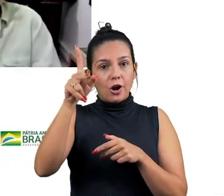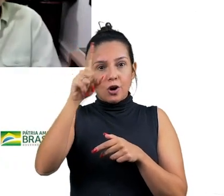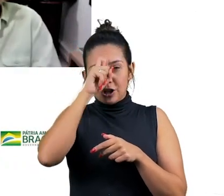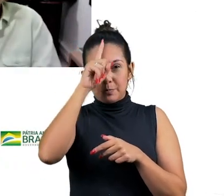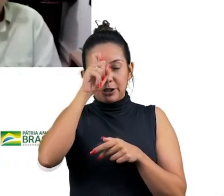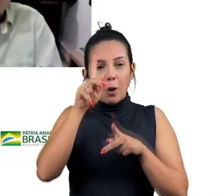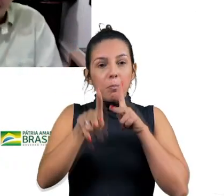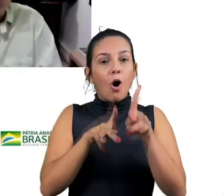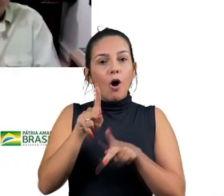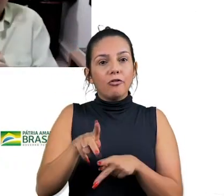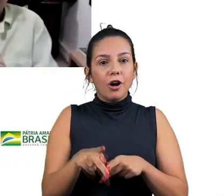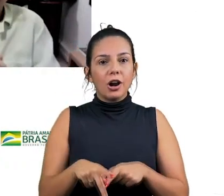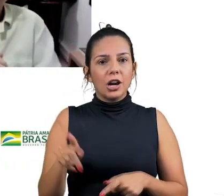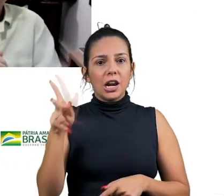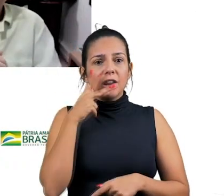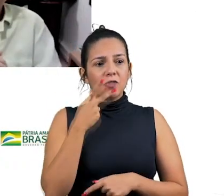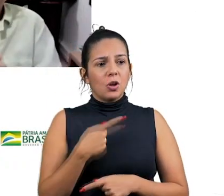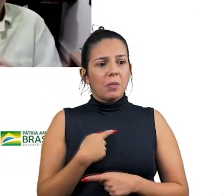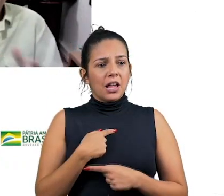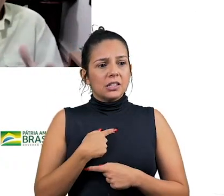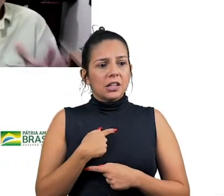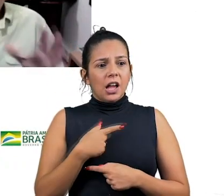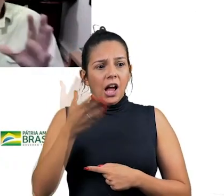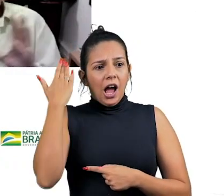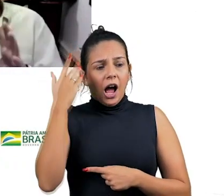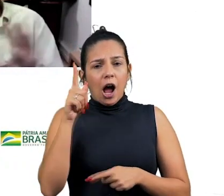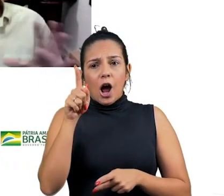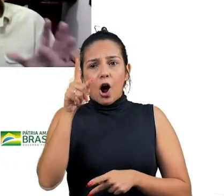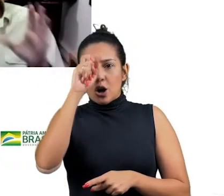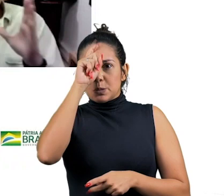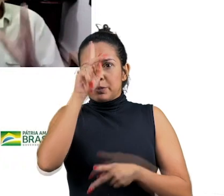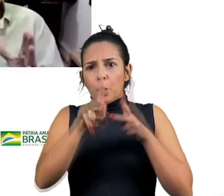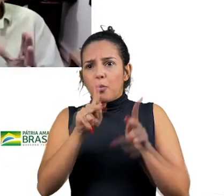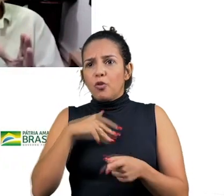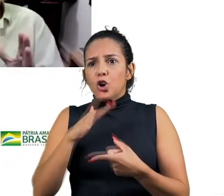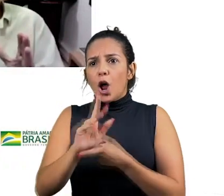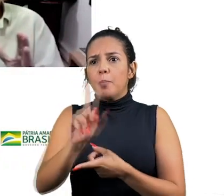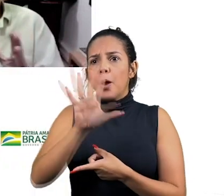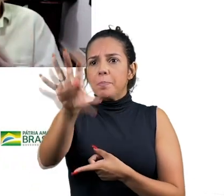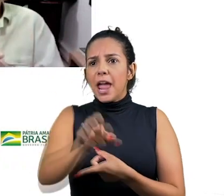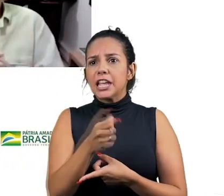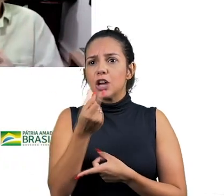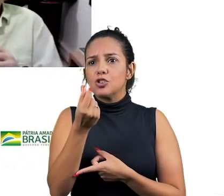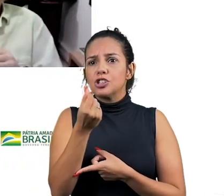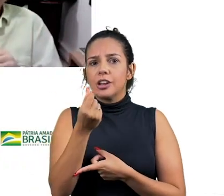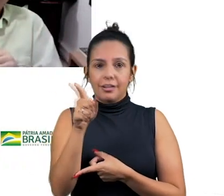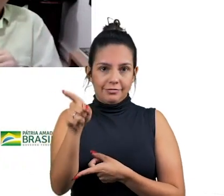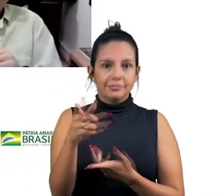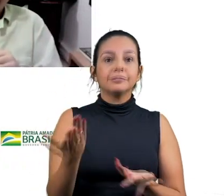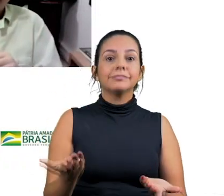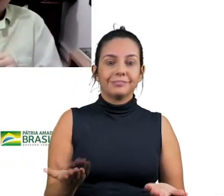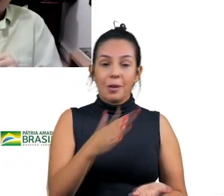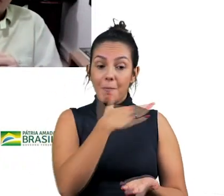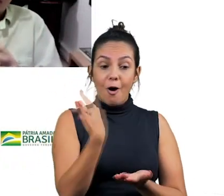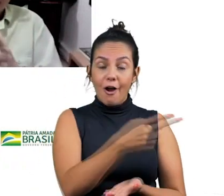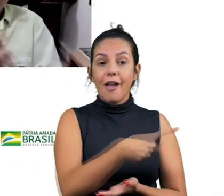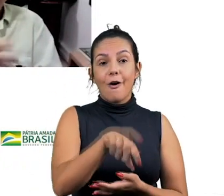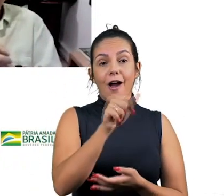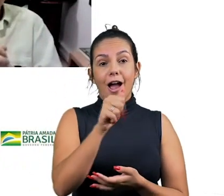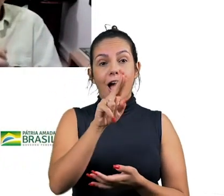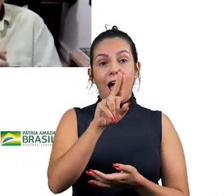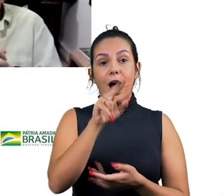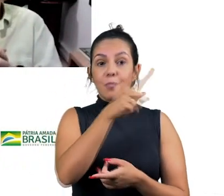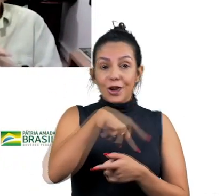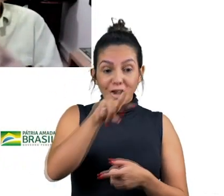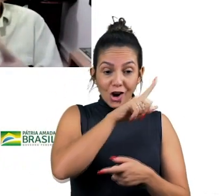o hospital público a gente tirou todo o dinheiro dele. Né? Então, a austeridade morreu aí. Né? E agora o